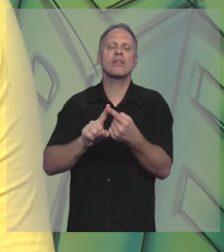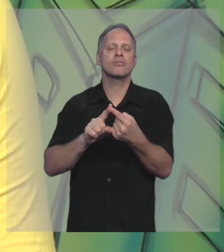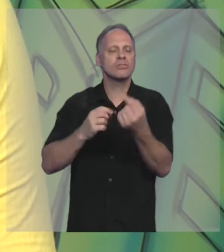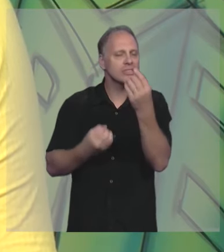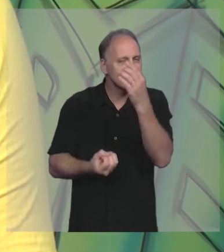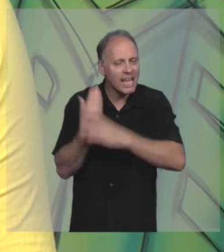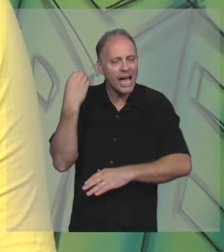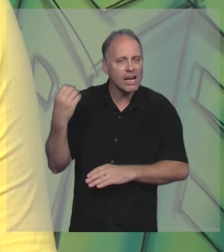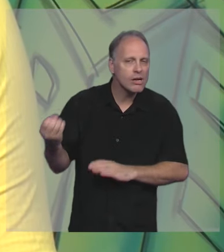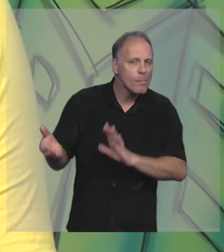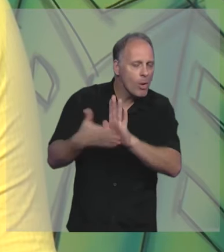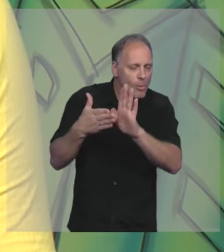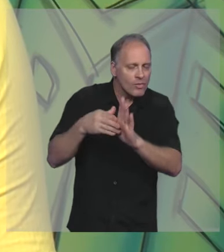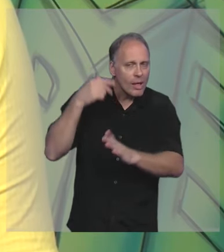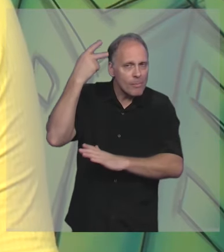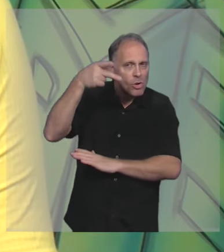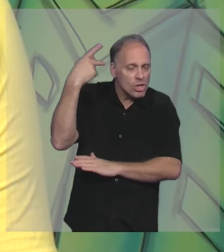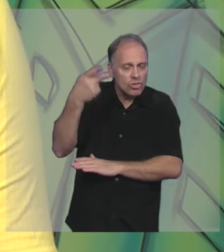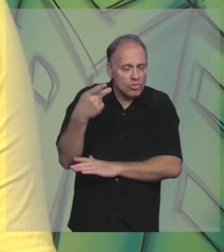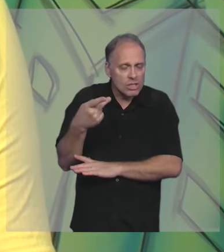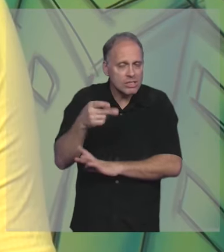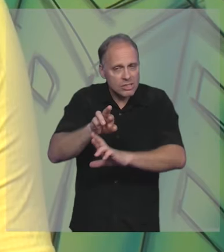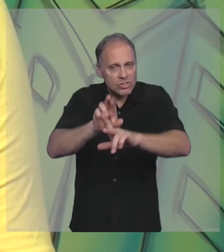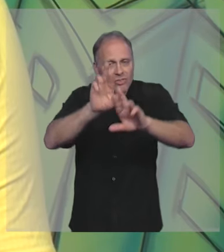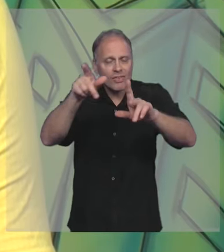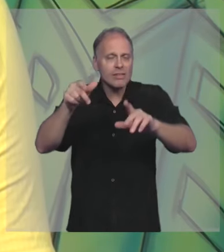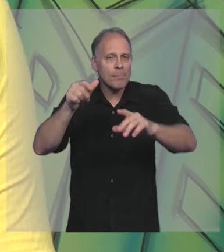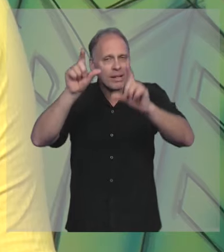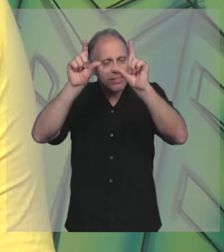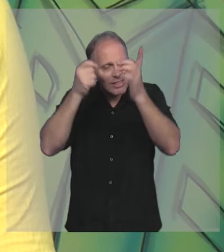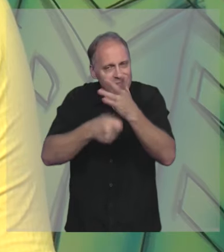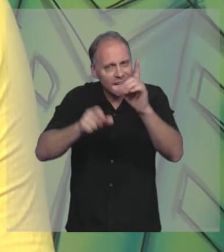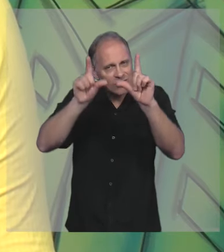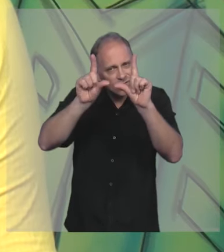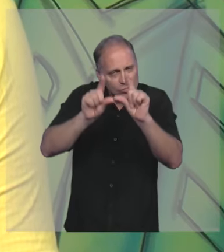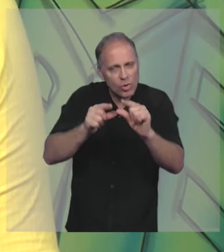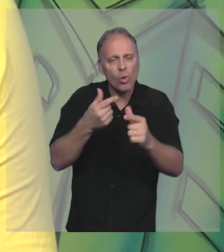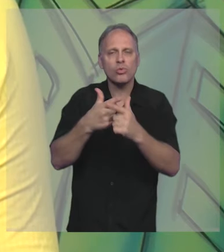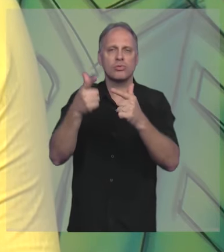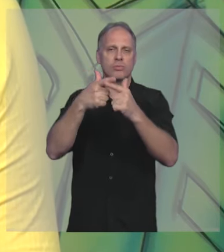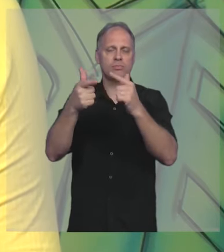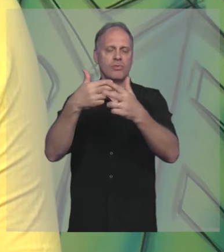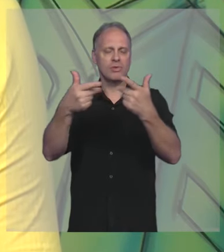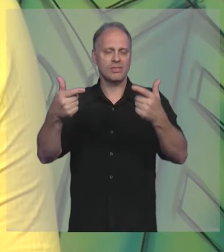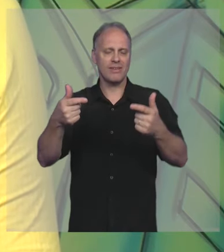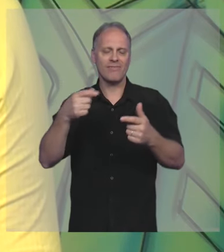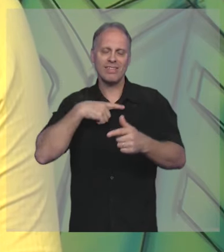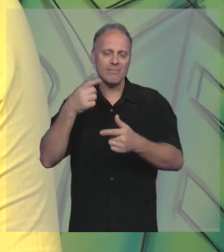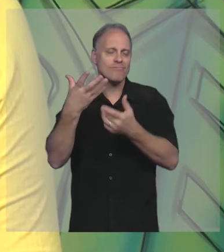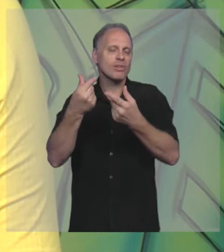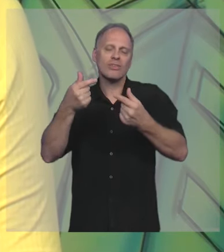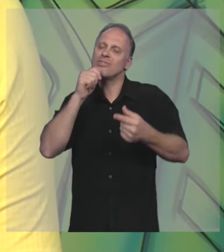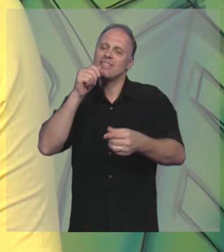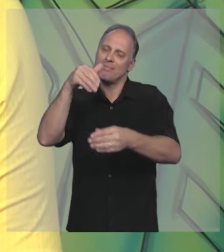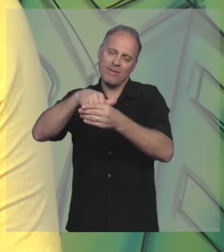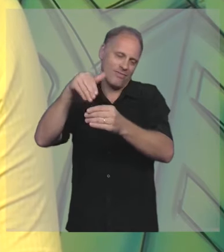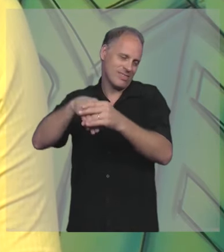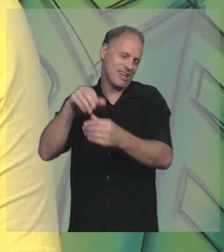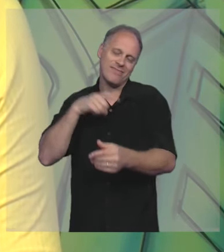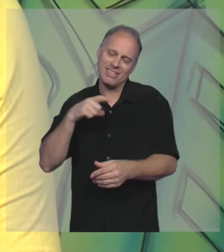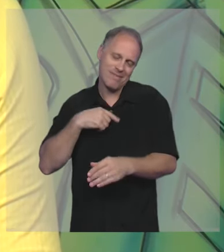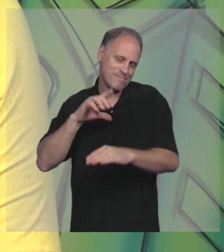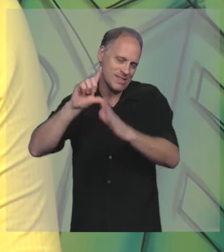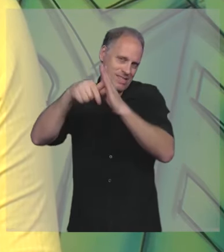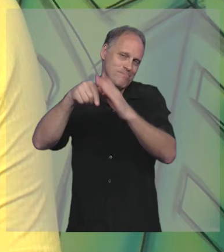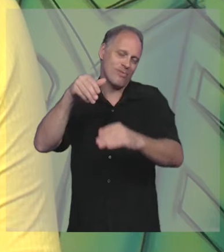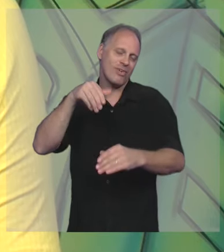criar inúmeras políticas, né, para tentar reduzir outras medidas. vai ficar muita coisa para ser votada, né,